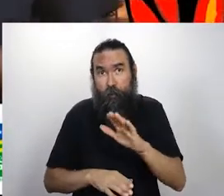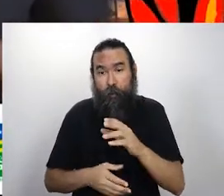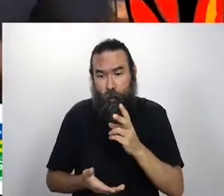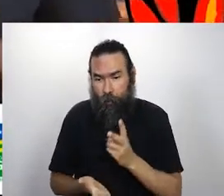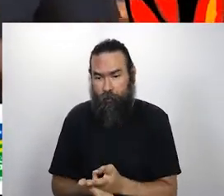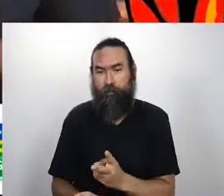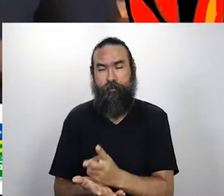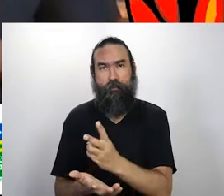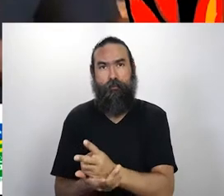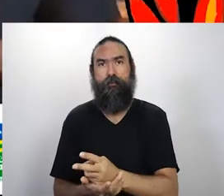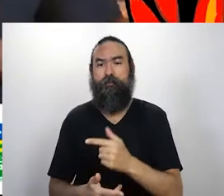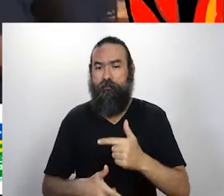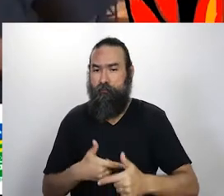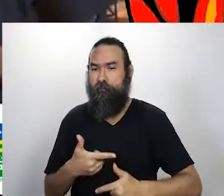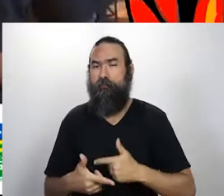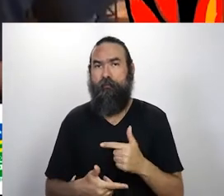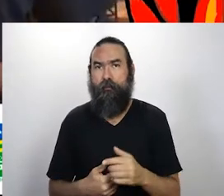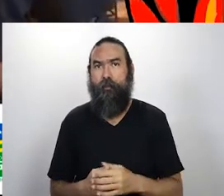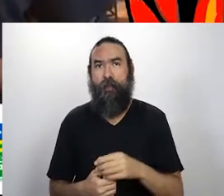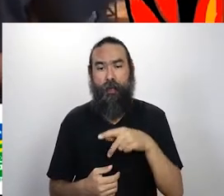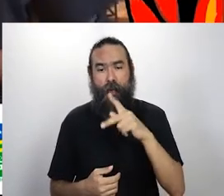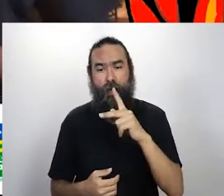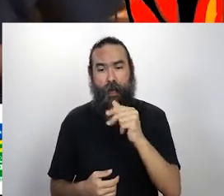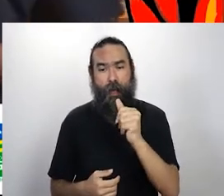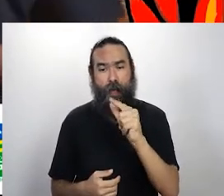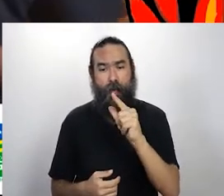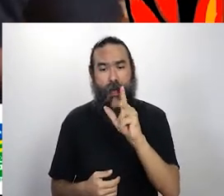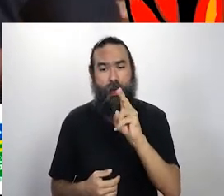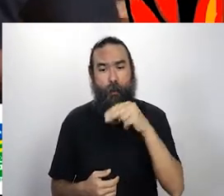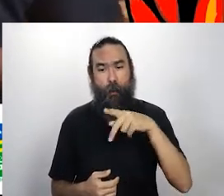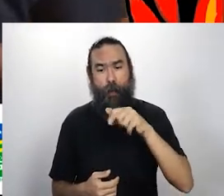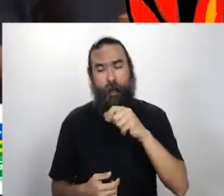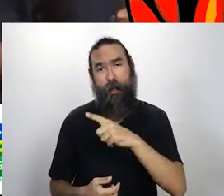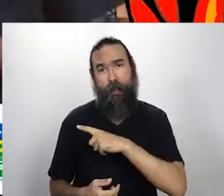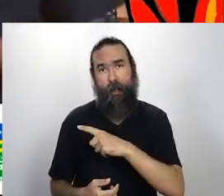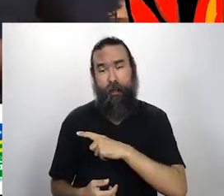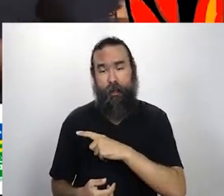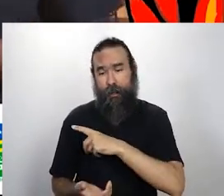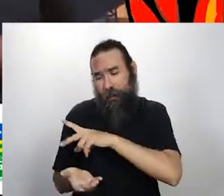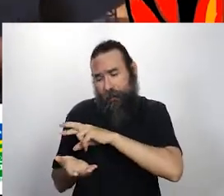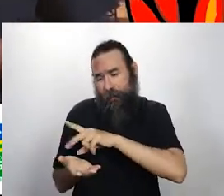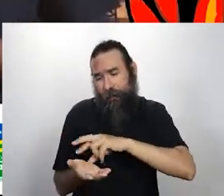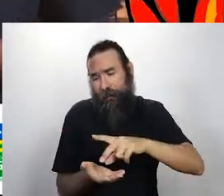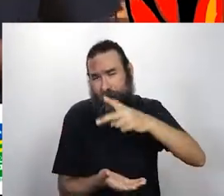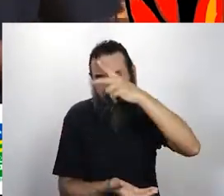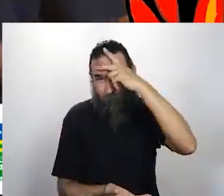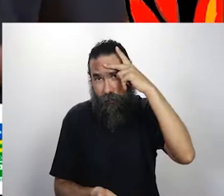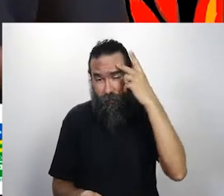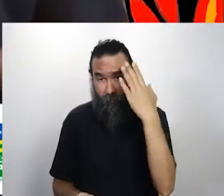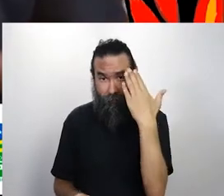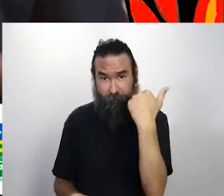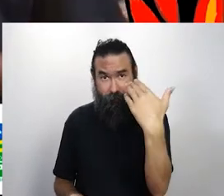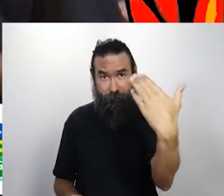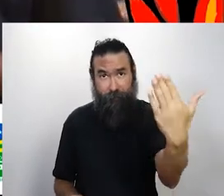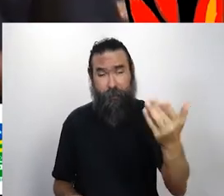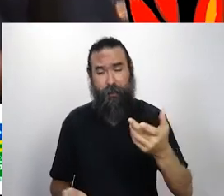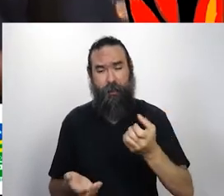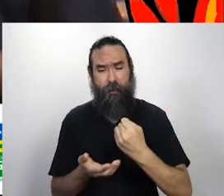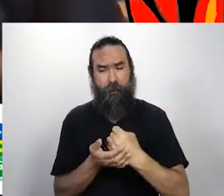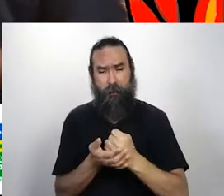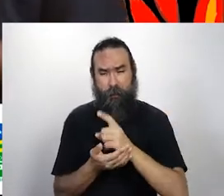aí. O Sítio Histórico Calunga tem muitos mestres raizeiros, benzedeiras, pessoas que